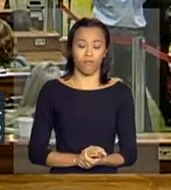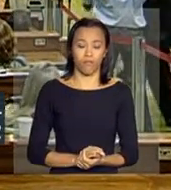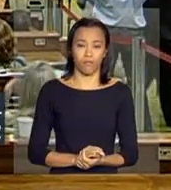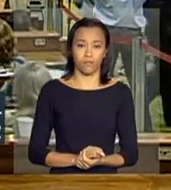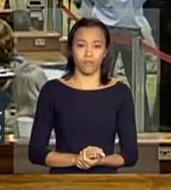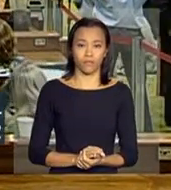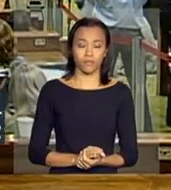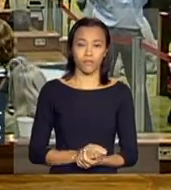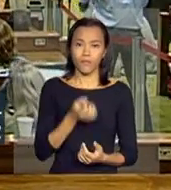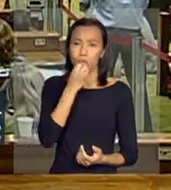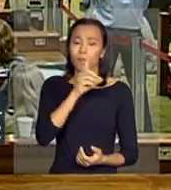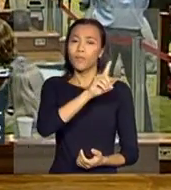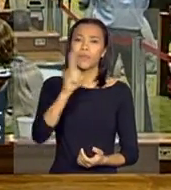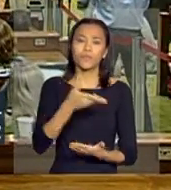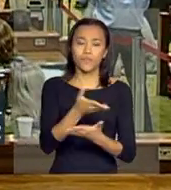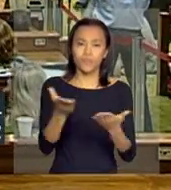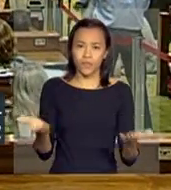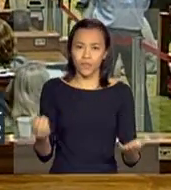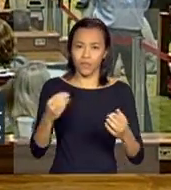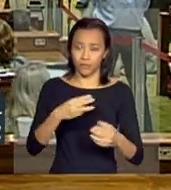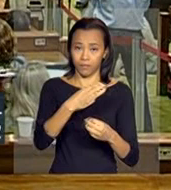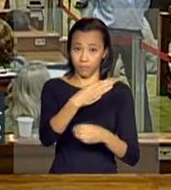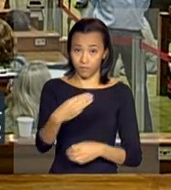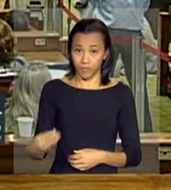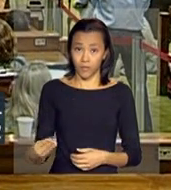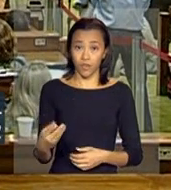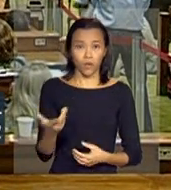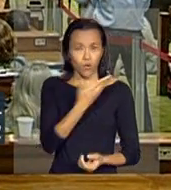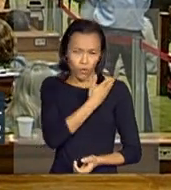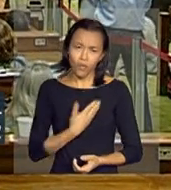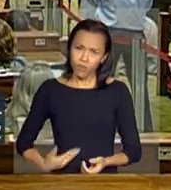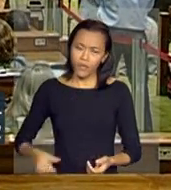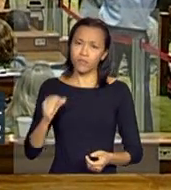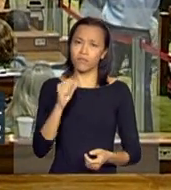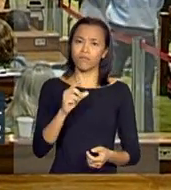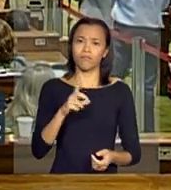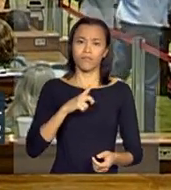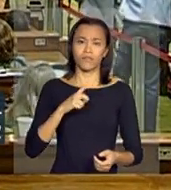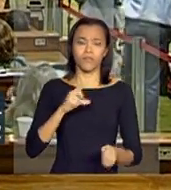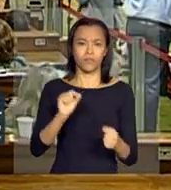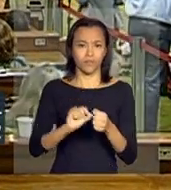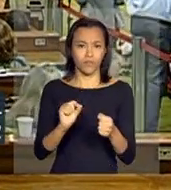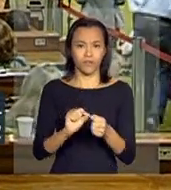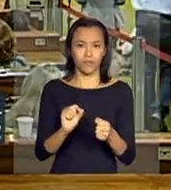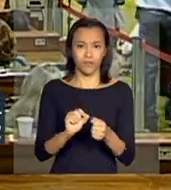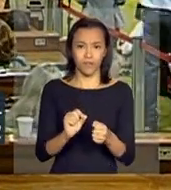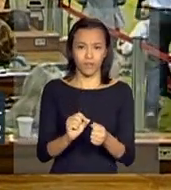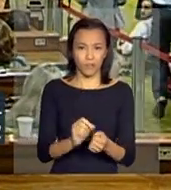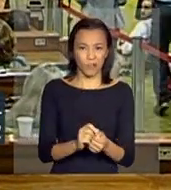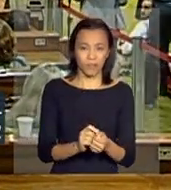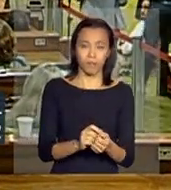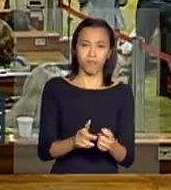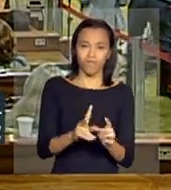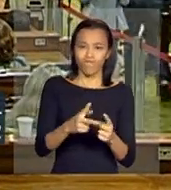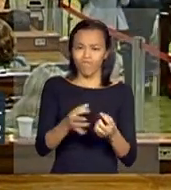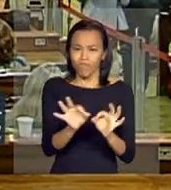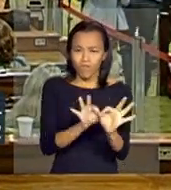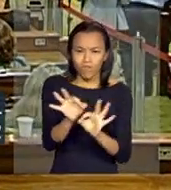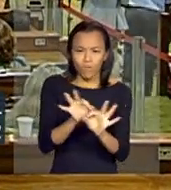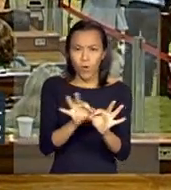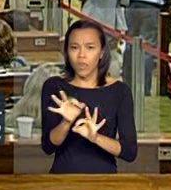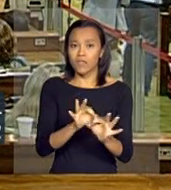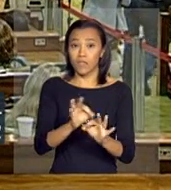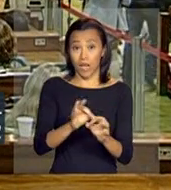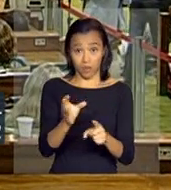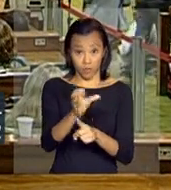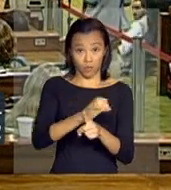Oi, bom dia, ministra. O governo tem reajustado as datas de entrega de uma série de obras, como